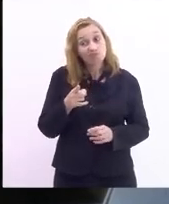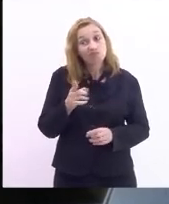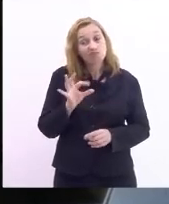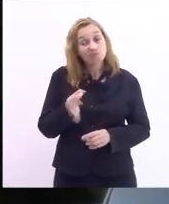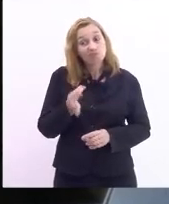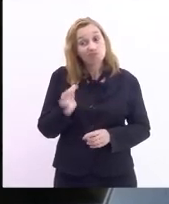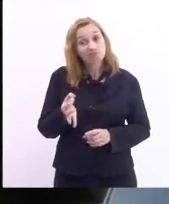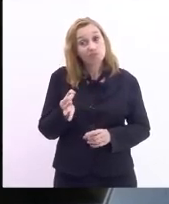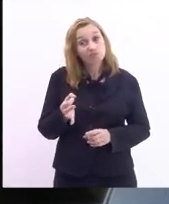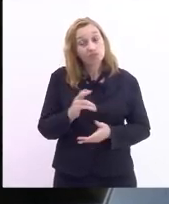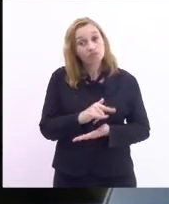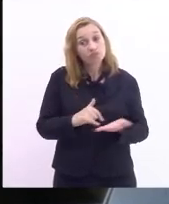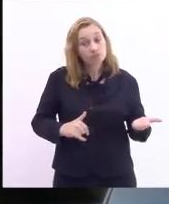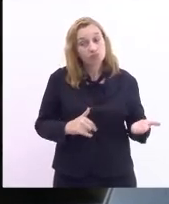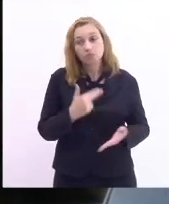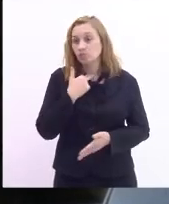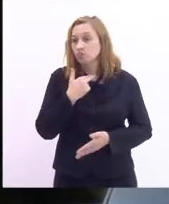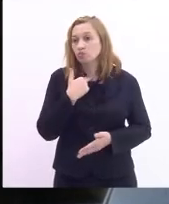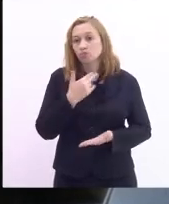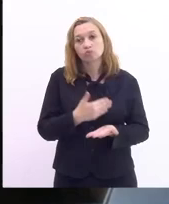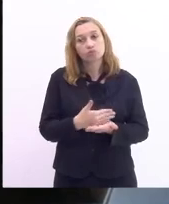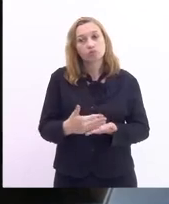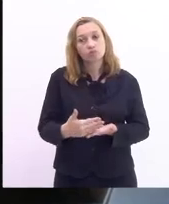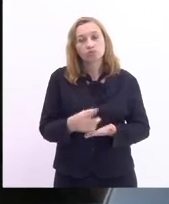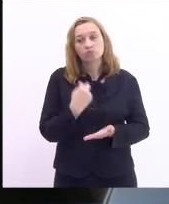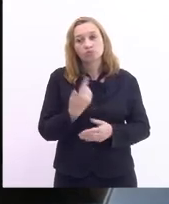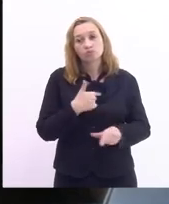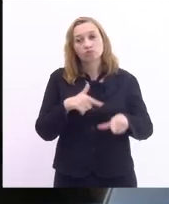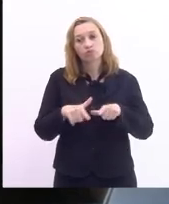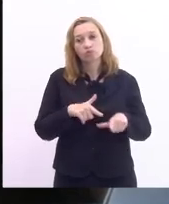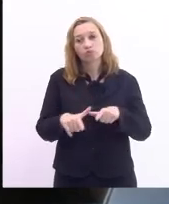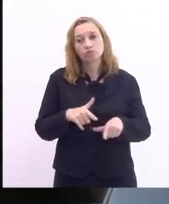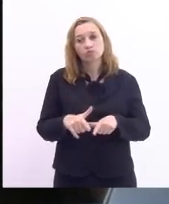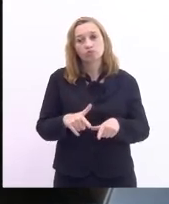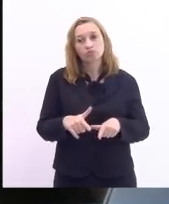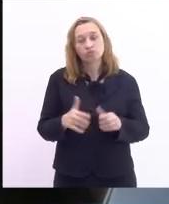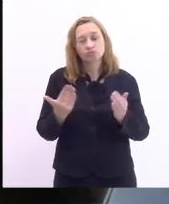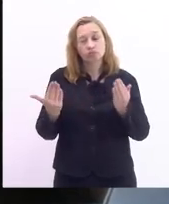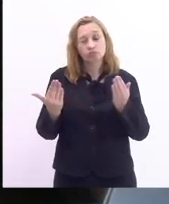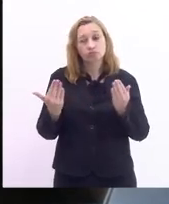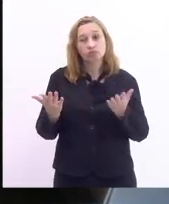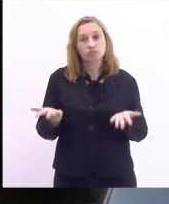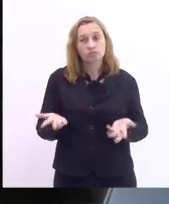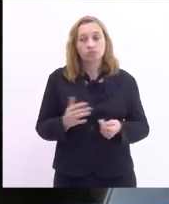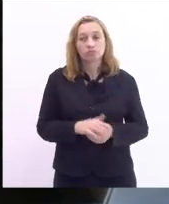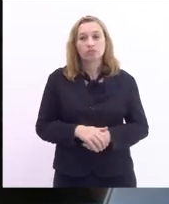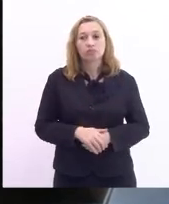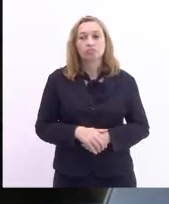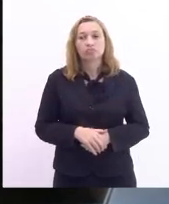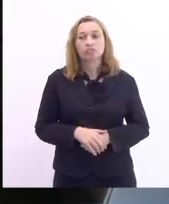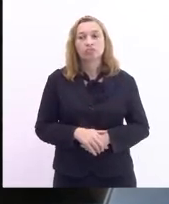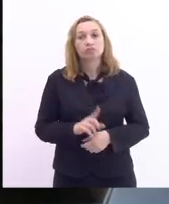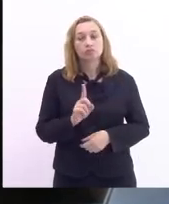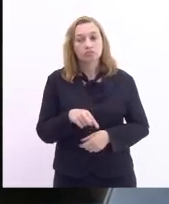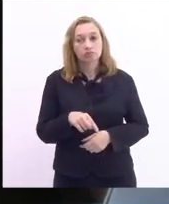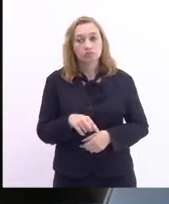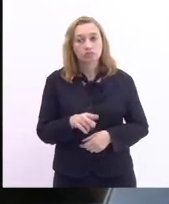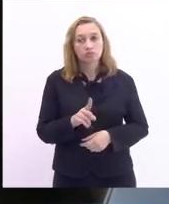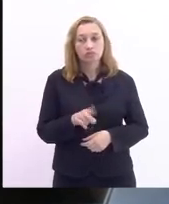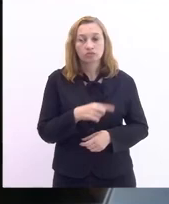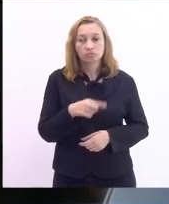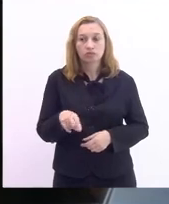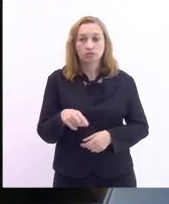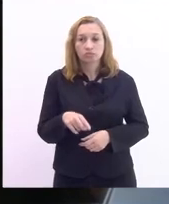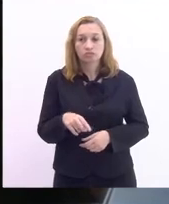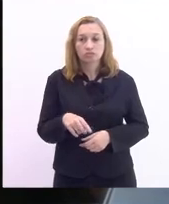dessa posse nós não podemos iniciar os nossos trabalhos sobre suspensão e essa suspensão